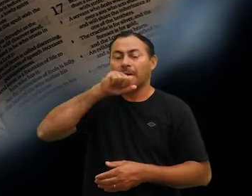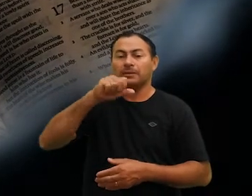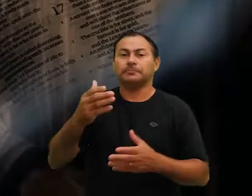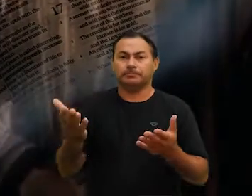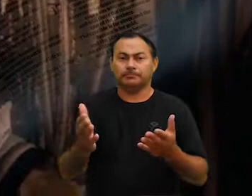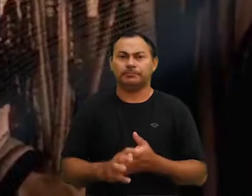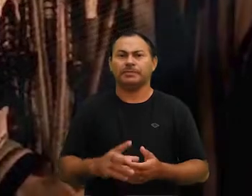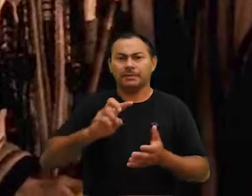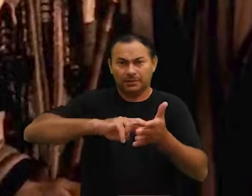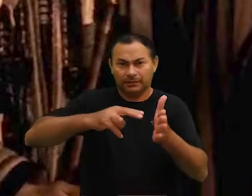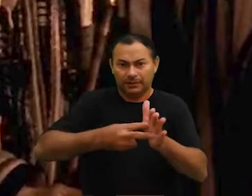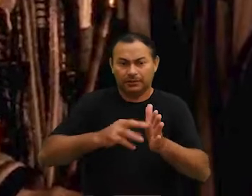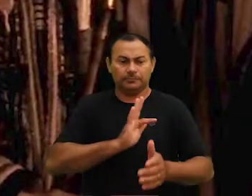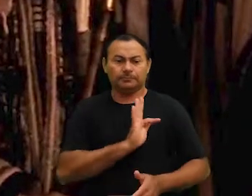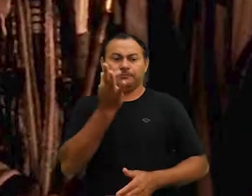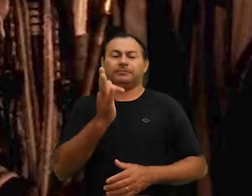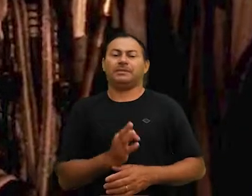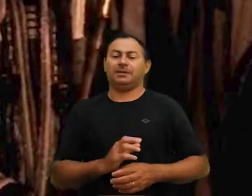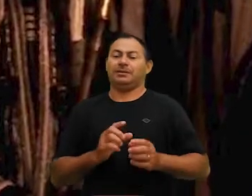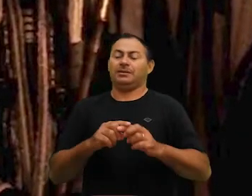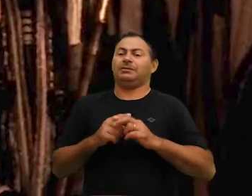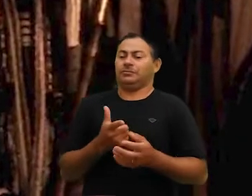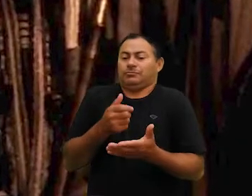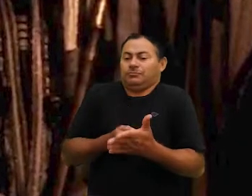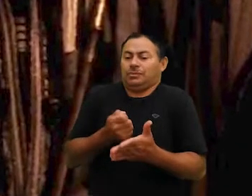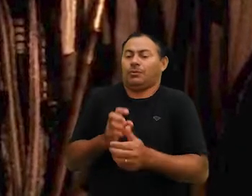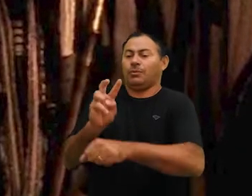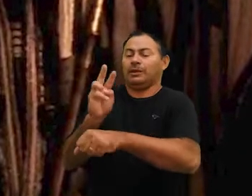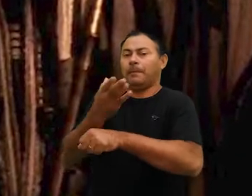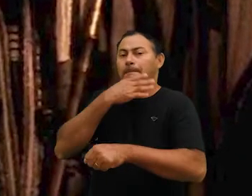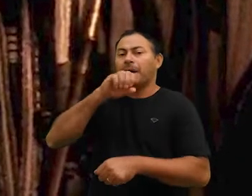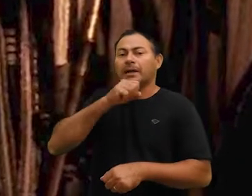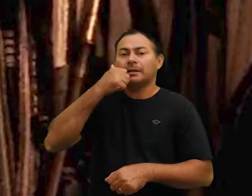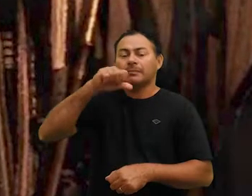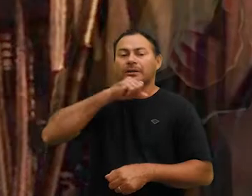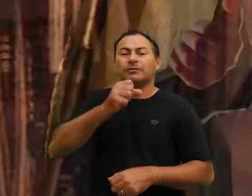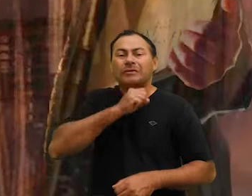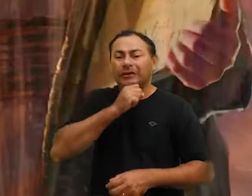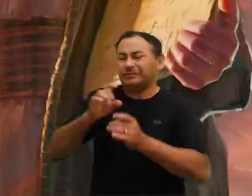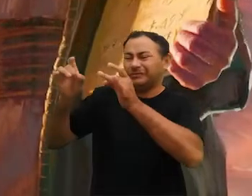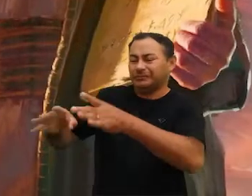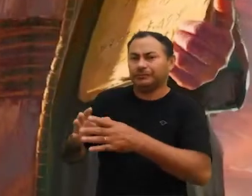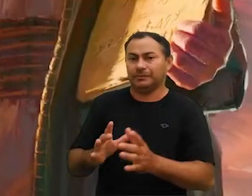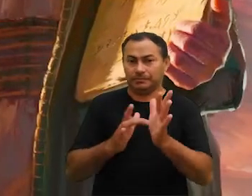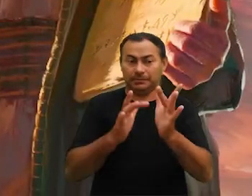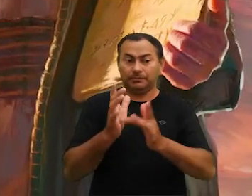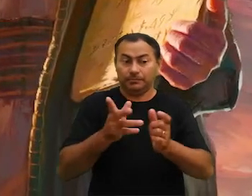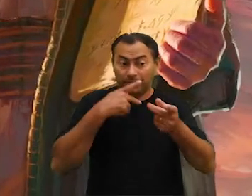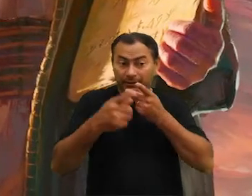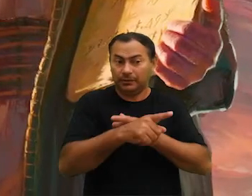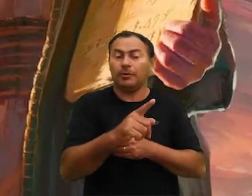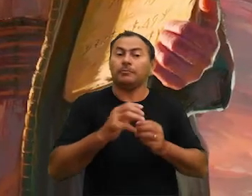mãe. Isso quer dizer que os fariseus se eximiam da obrigação de cuidar dos pais idosos. Jesus estava dizendo a